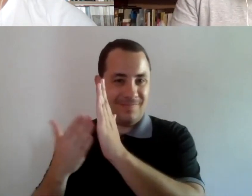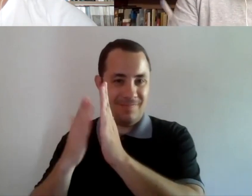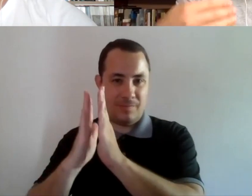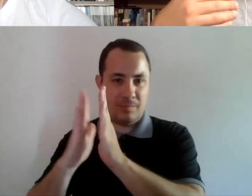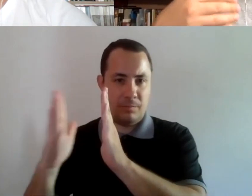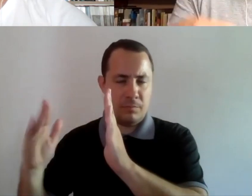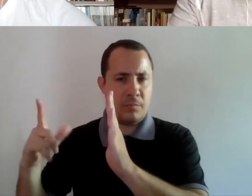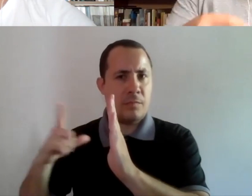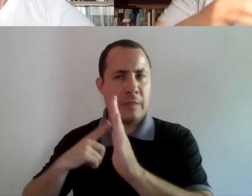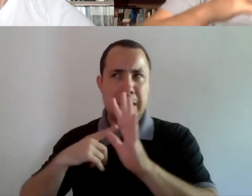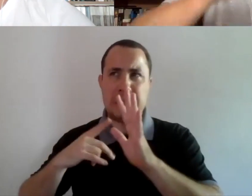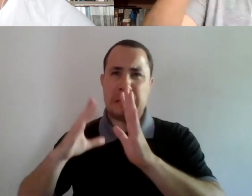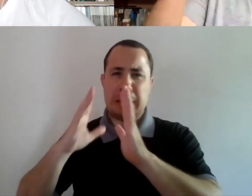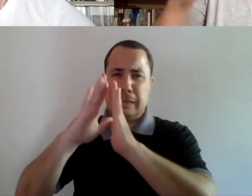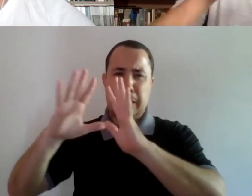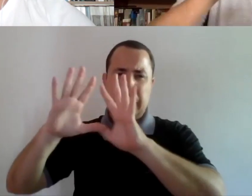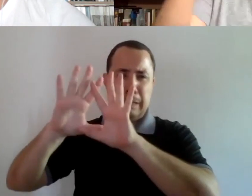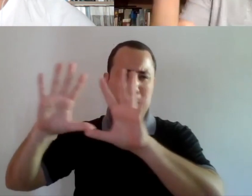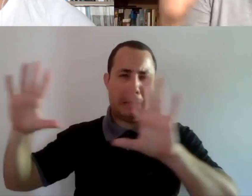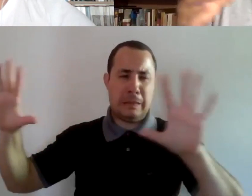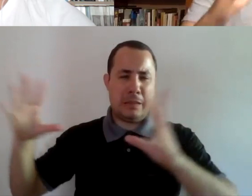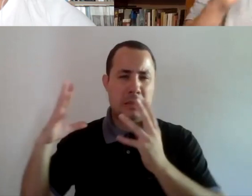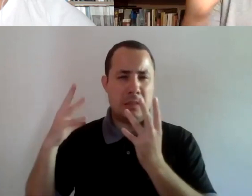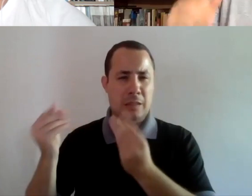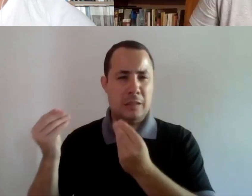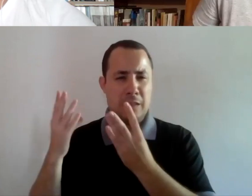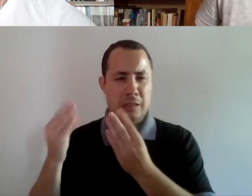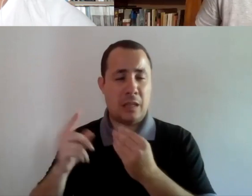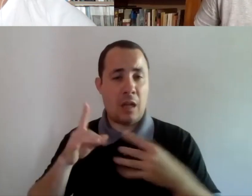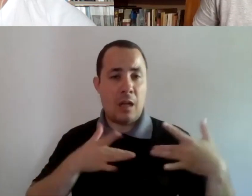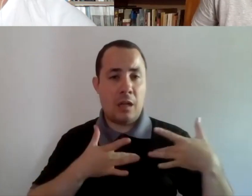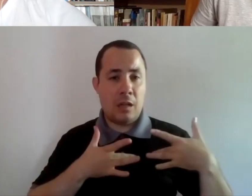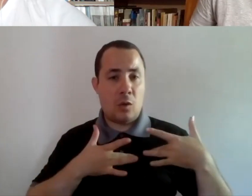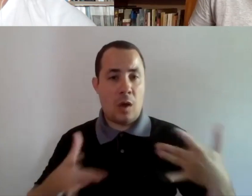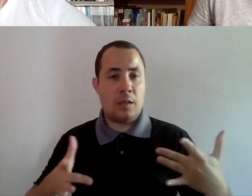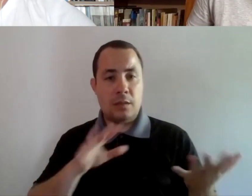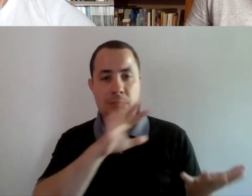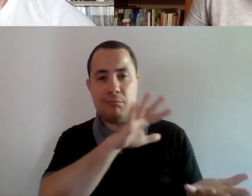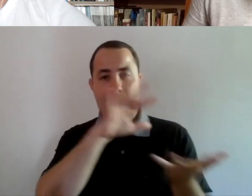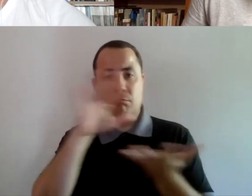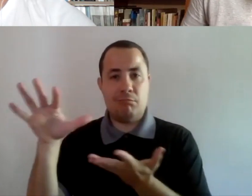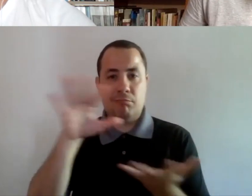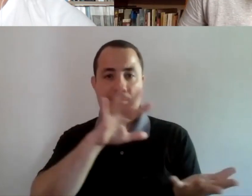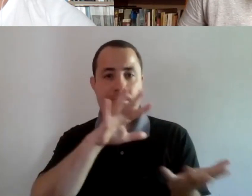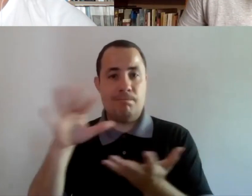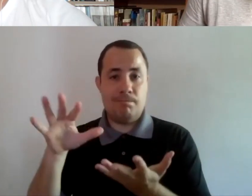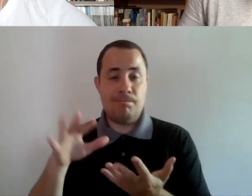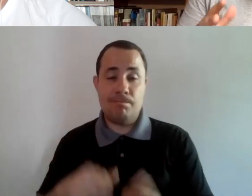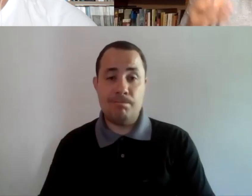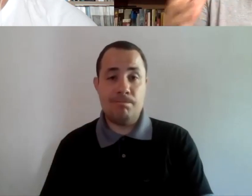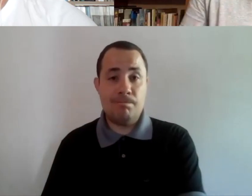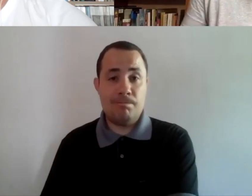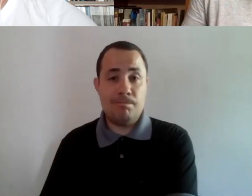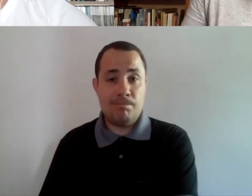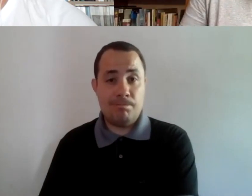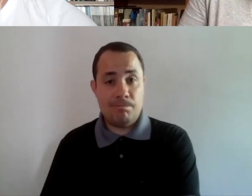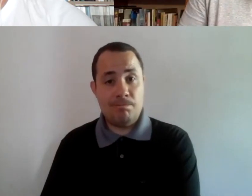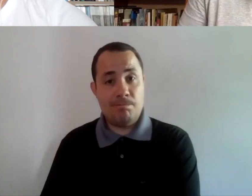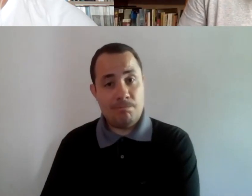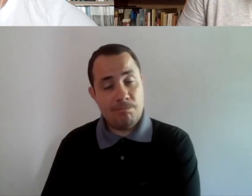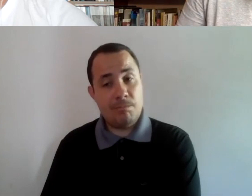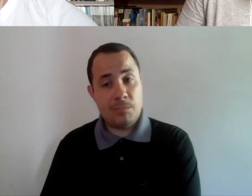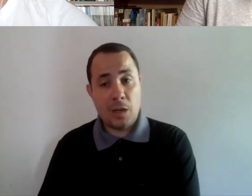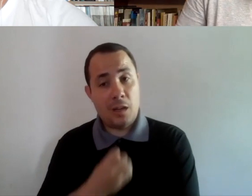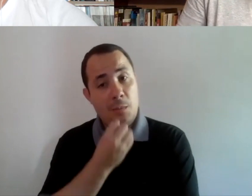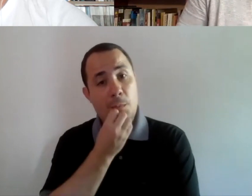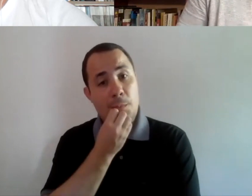de livros, que são os livros que foram doados pela Feira Miolos, né? Então, é um jeito também de você